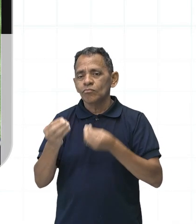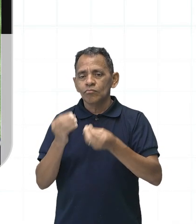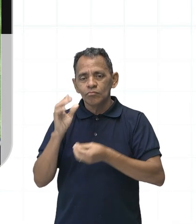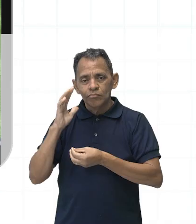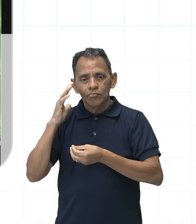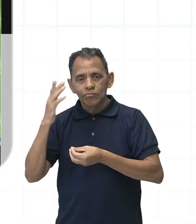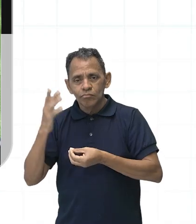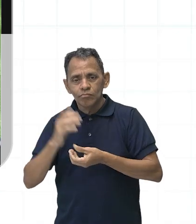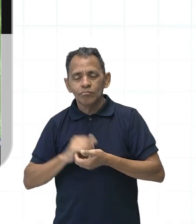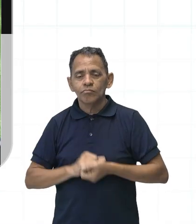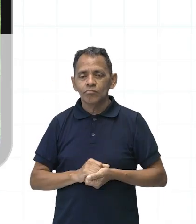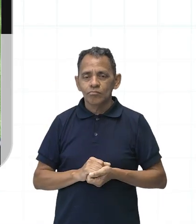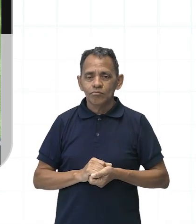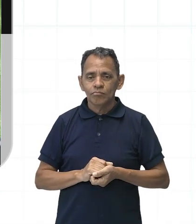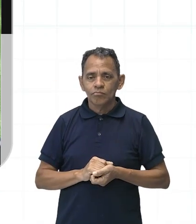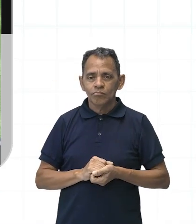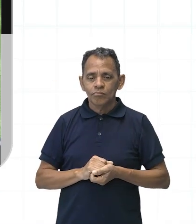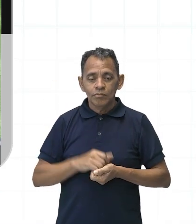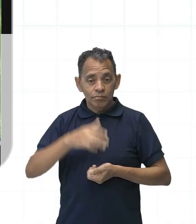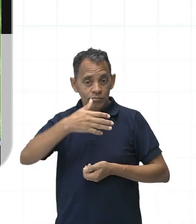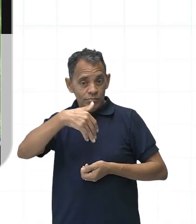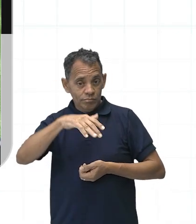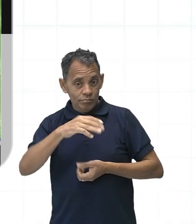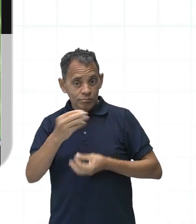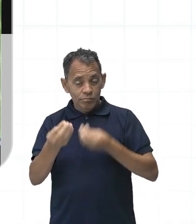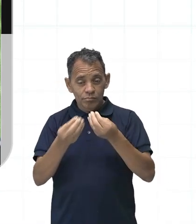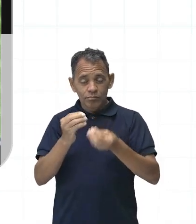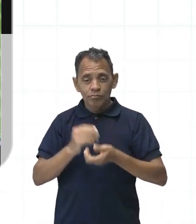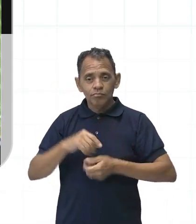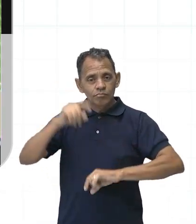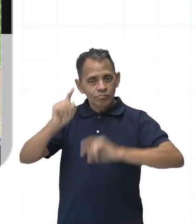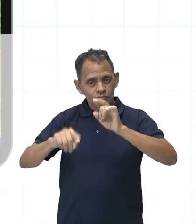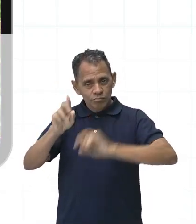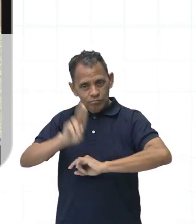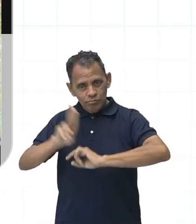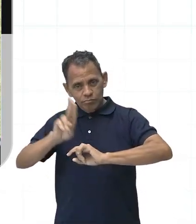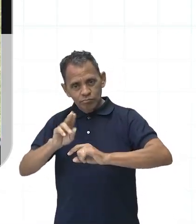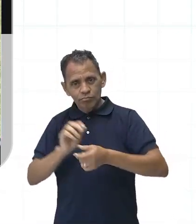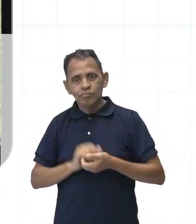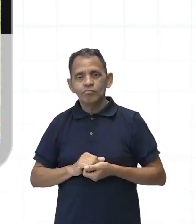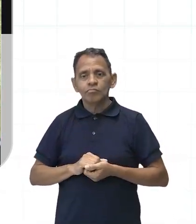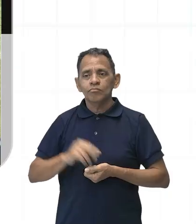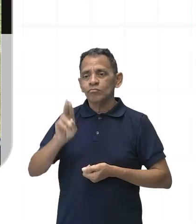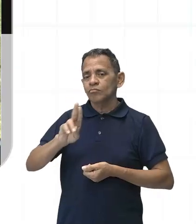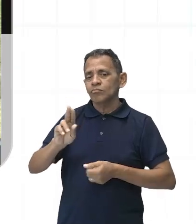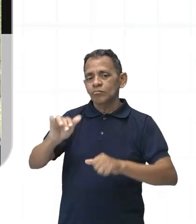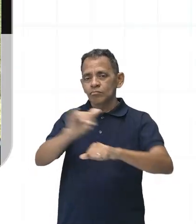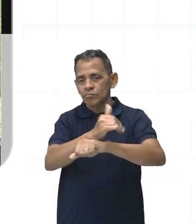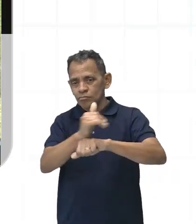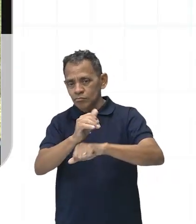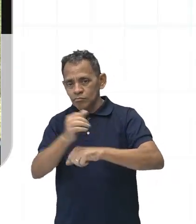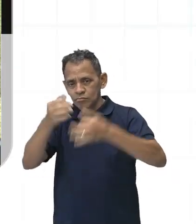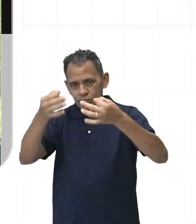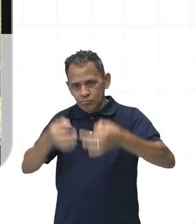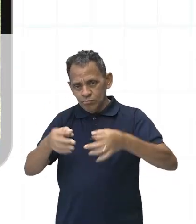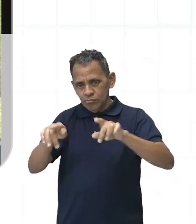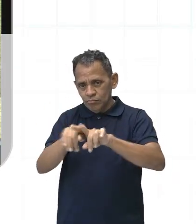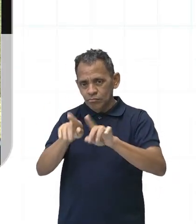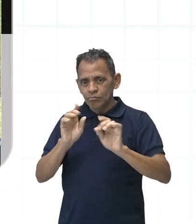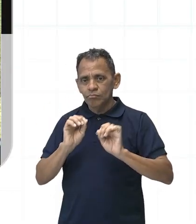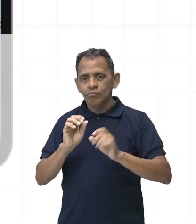aquela atividade de agricultura, será que o insumo utilizado está sendo feito de forma correta, tá? Então, a gente